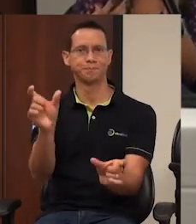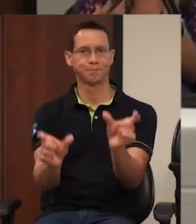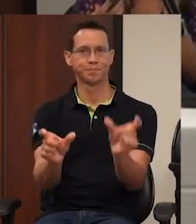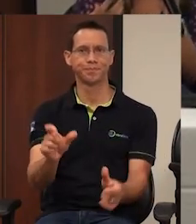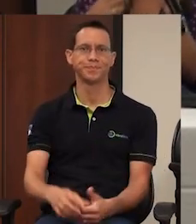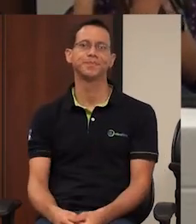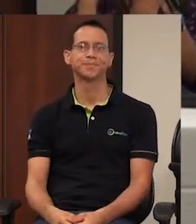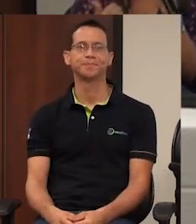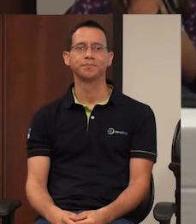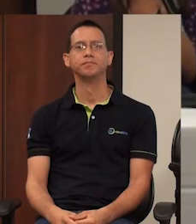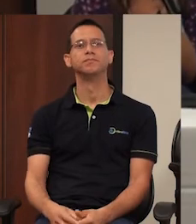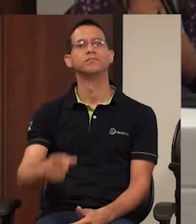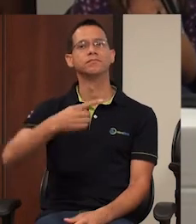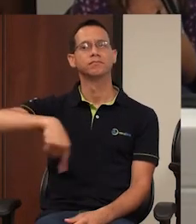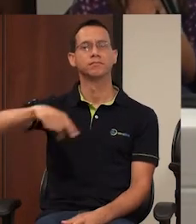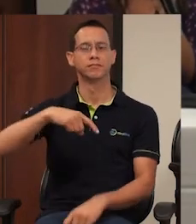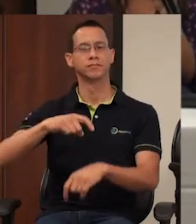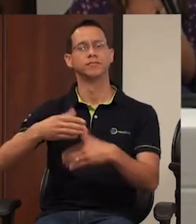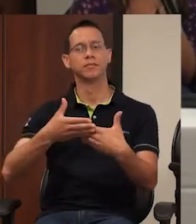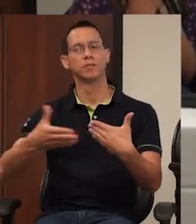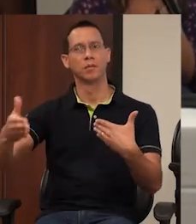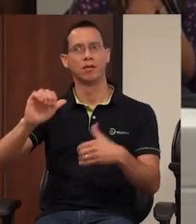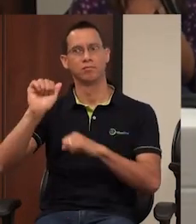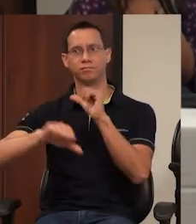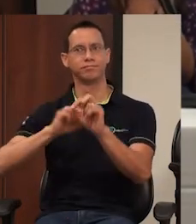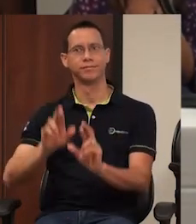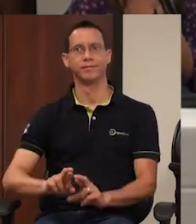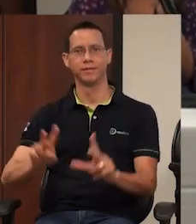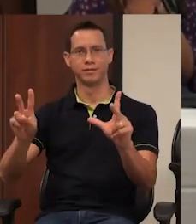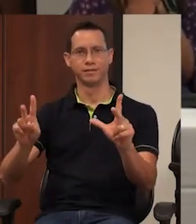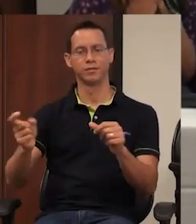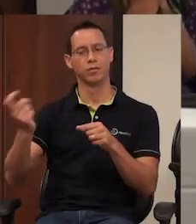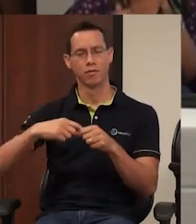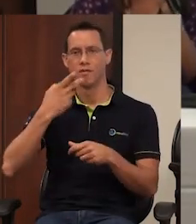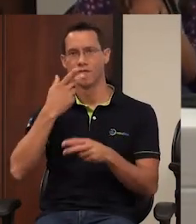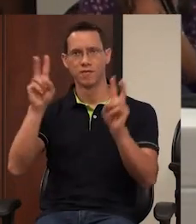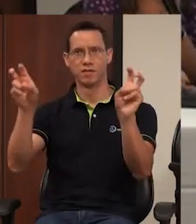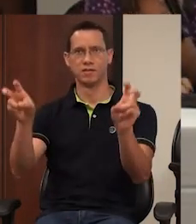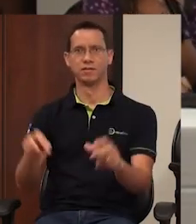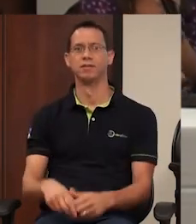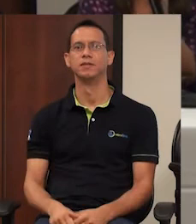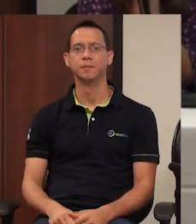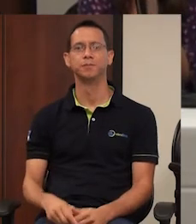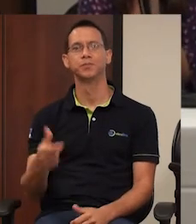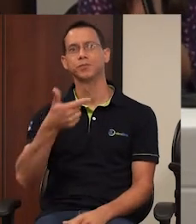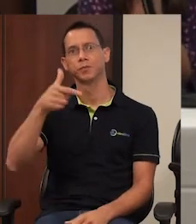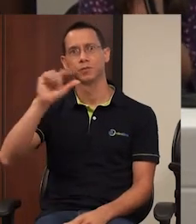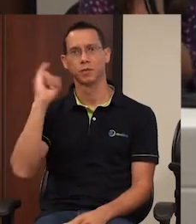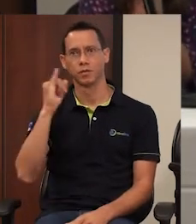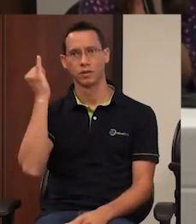Então, nós estamos em outro momento. Eu volto a falar disso. Outra coisa que eu acho importante falar é